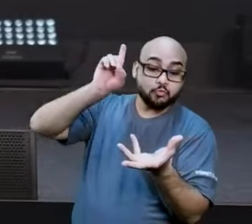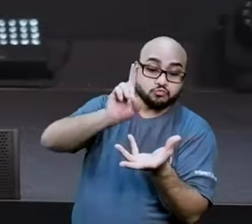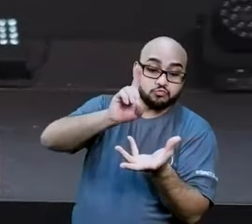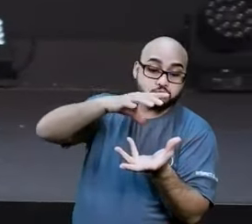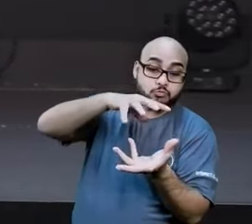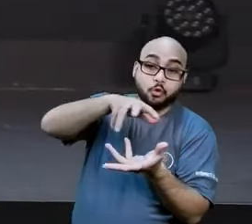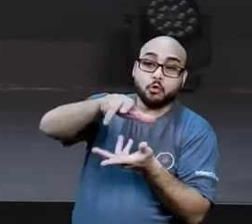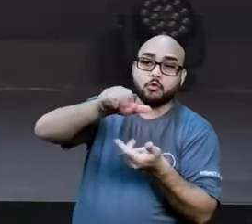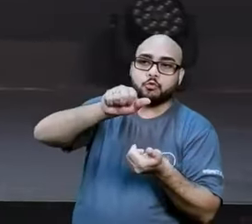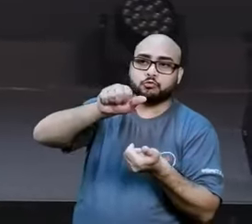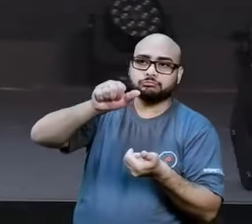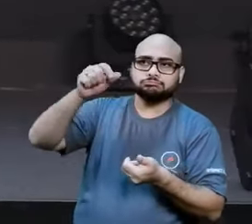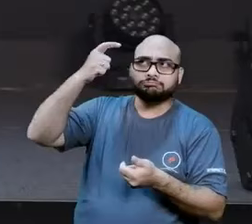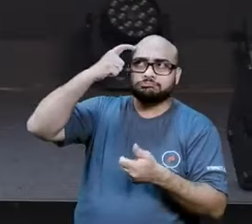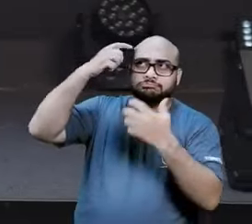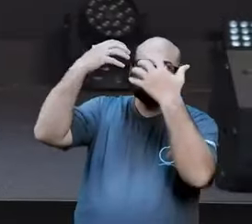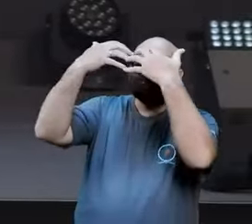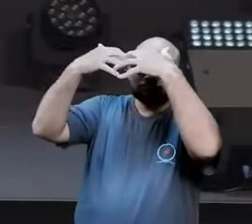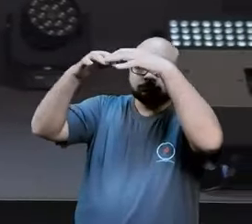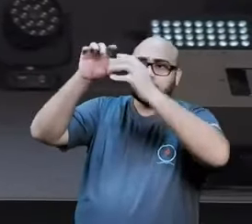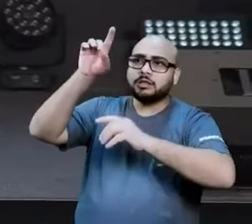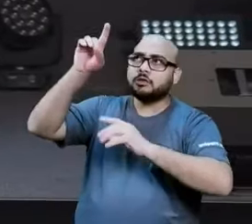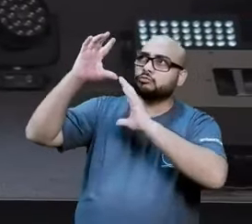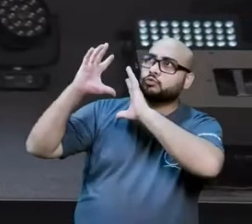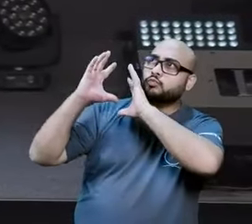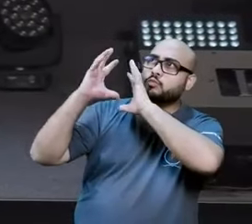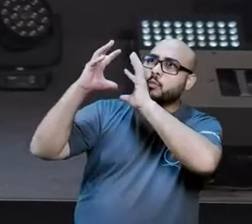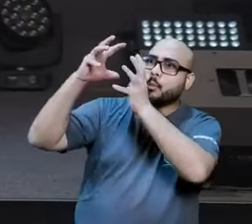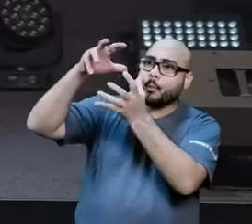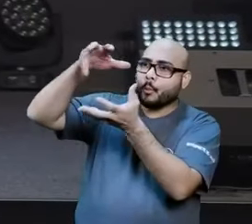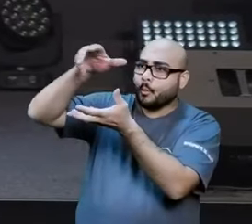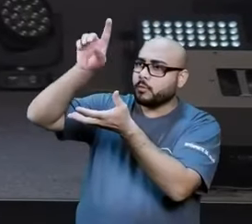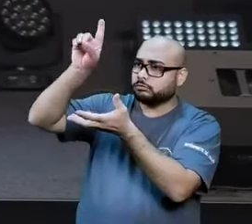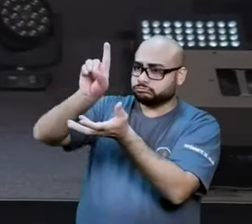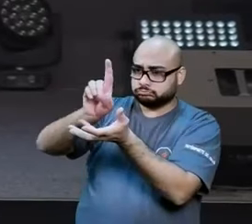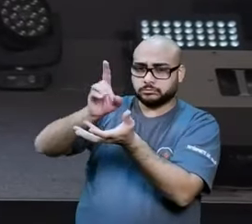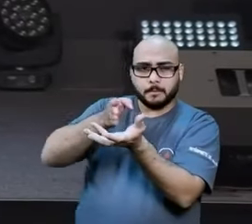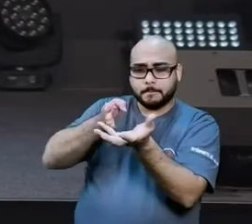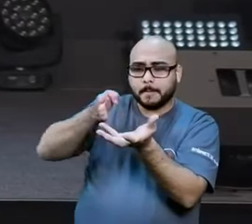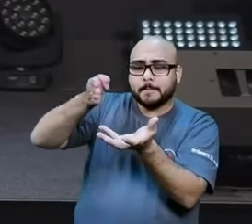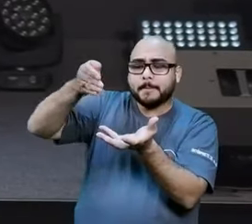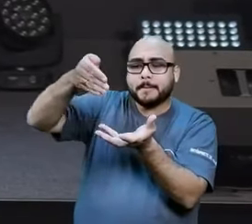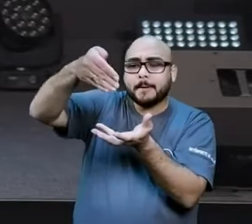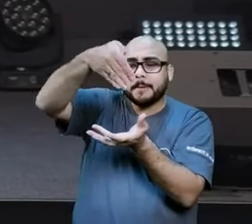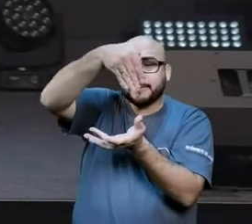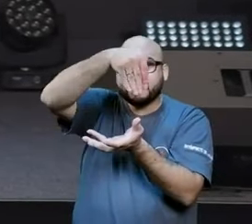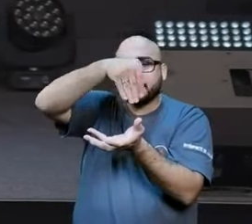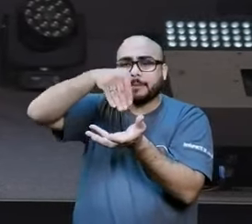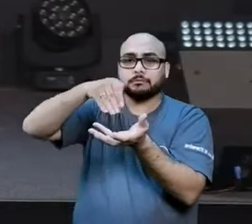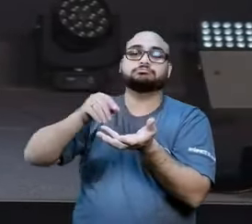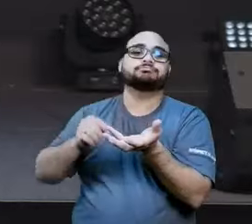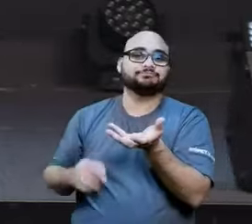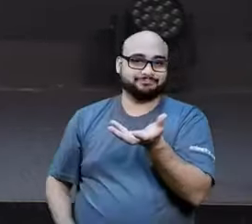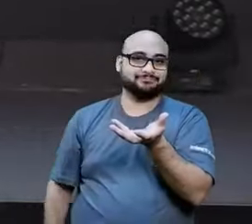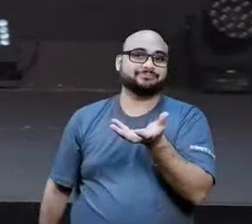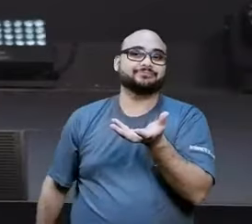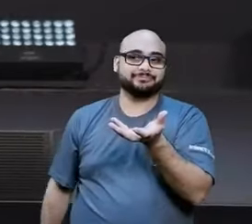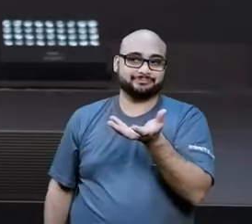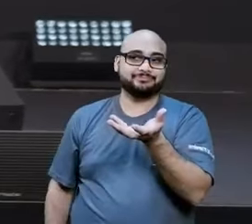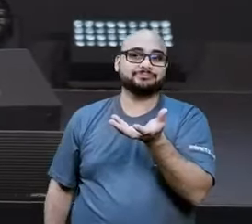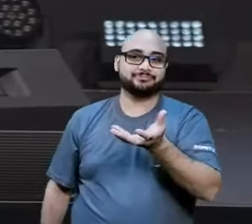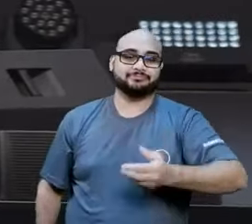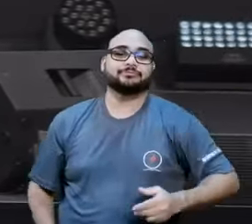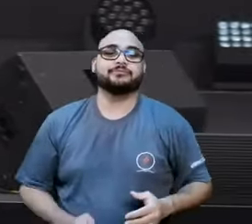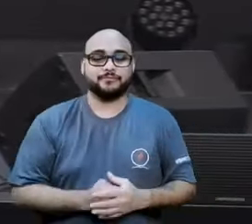e como Deus é onipresente ele tem um olhar tridimensional que que é isso pastor